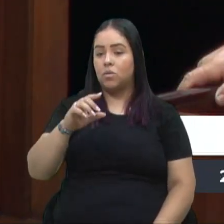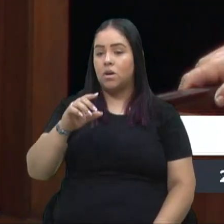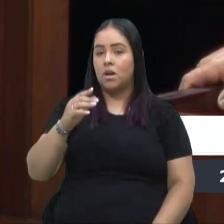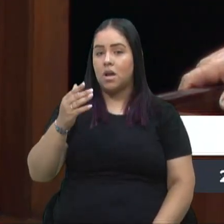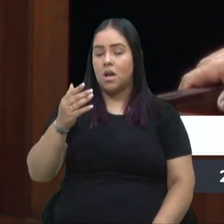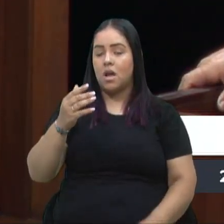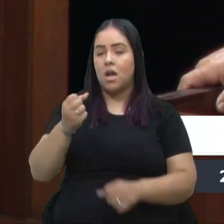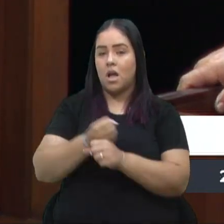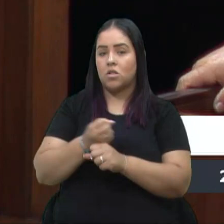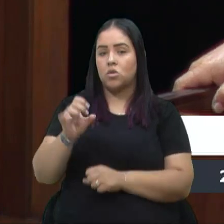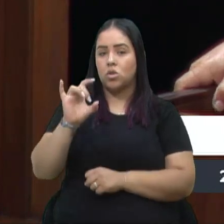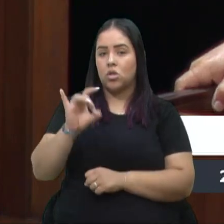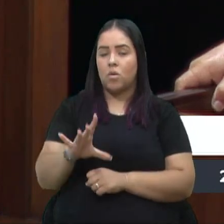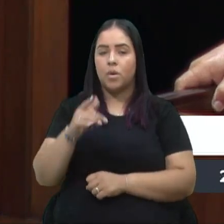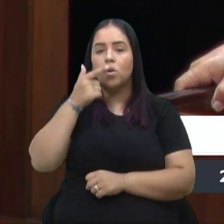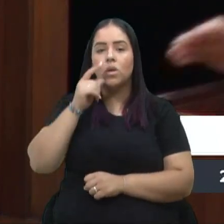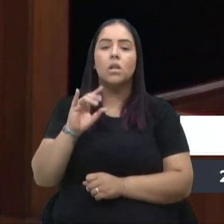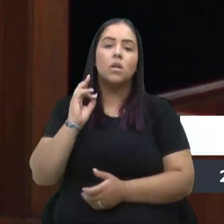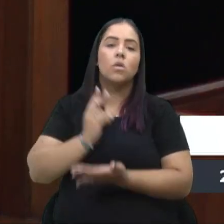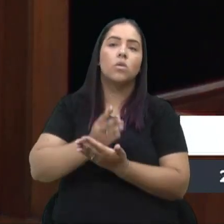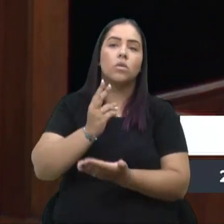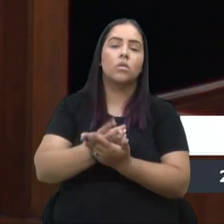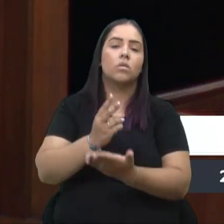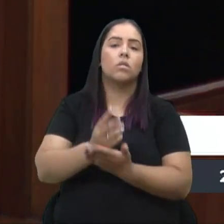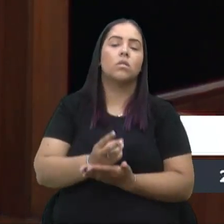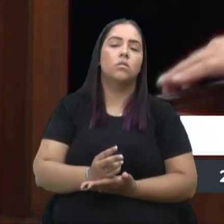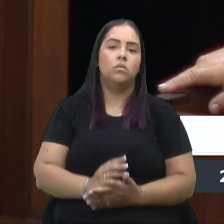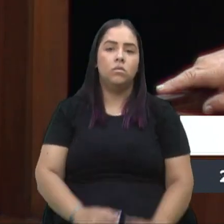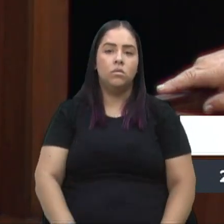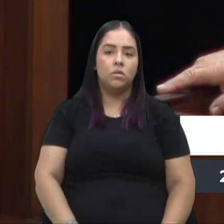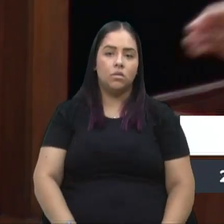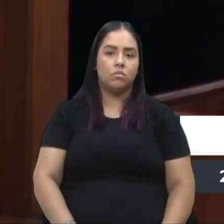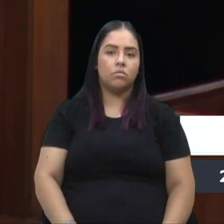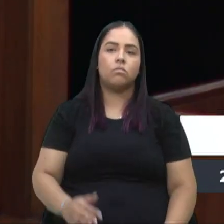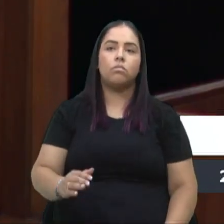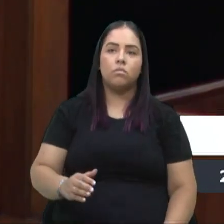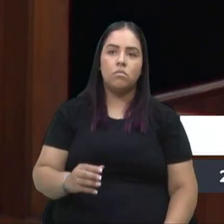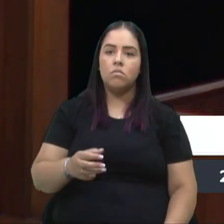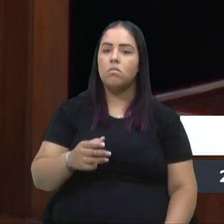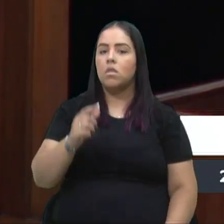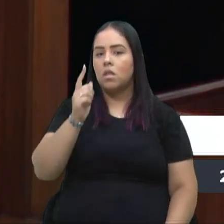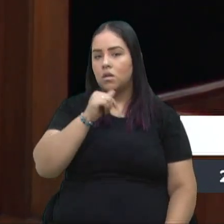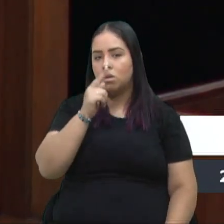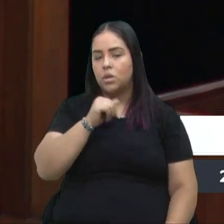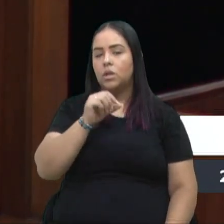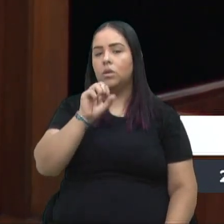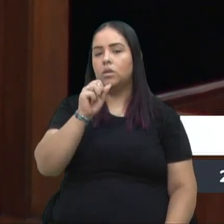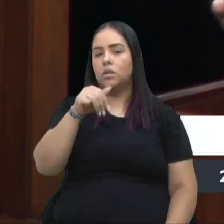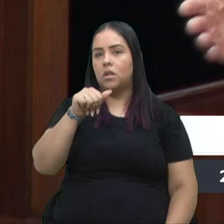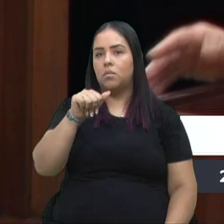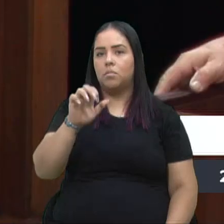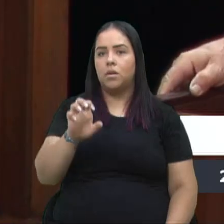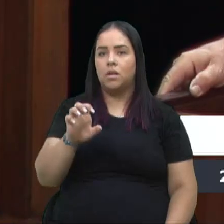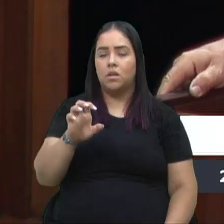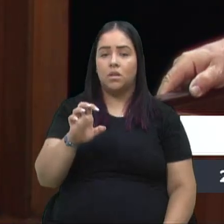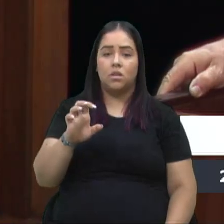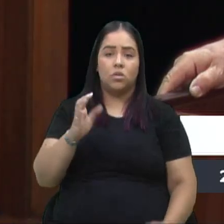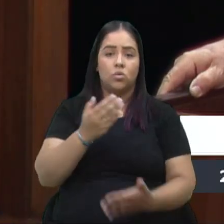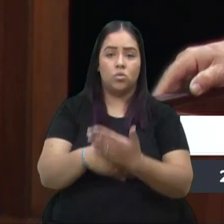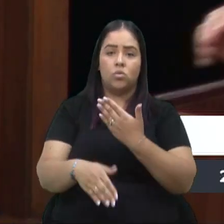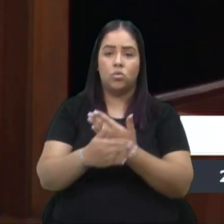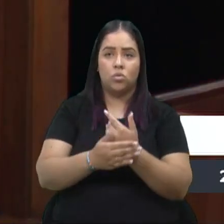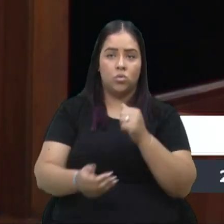análises para poder tocar sua empresa passando ali a água do samar ele é parceiro tudo isso vai junto